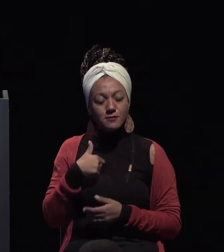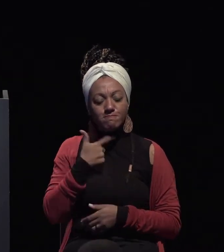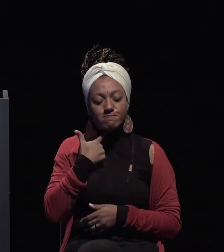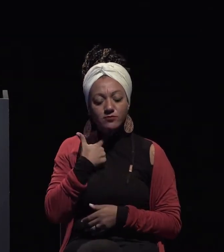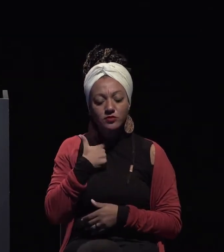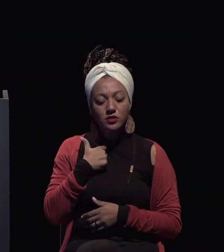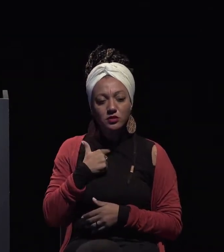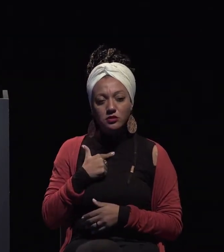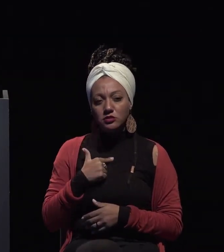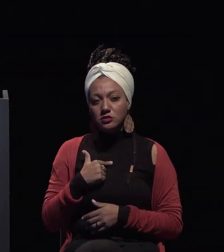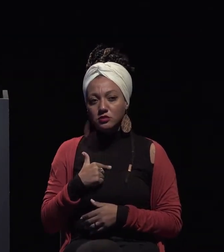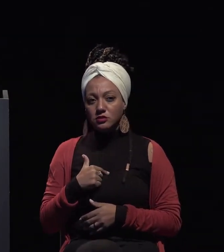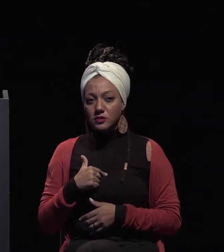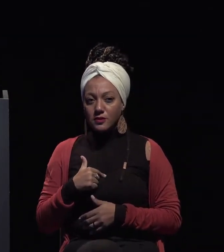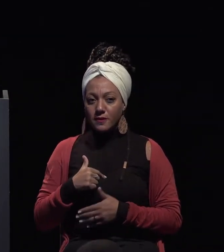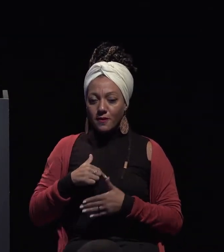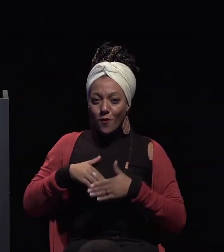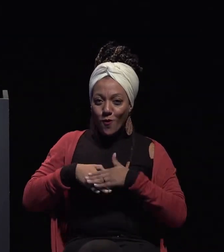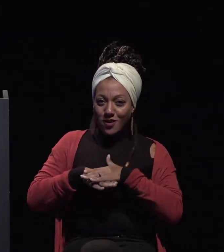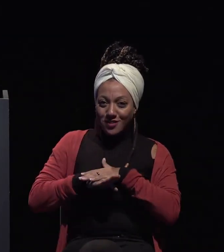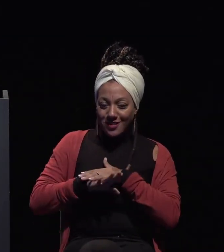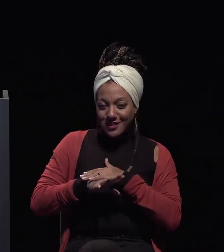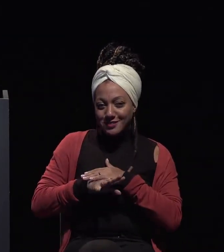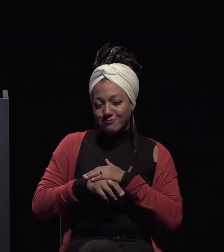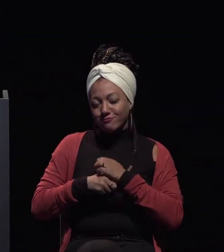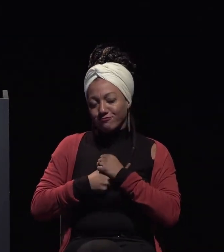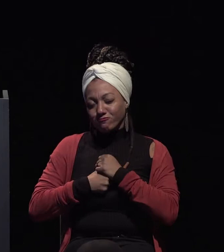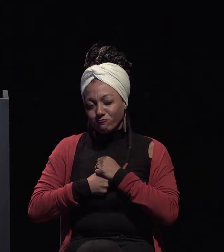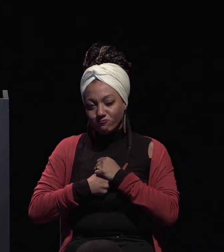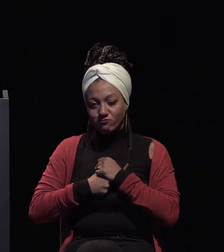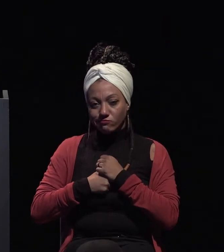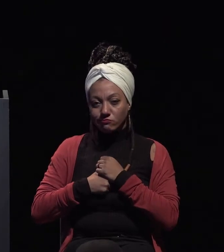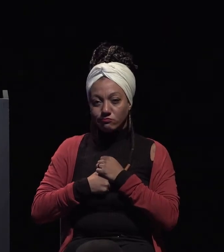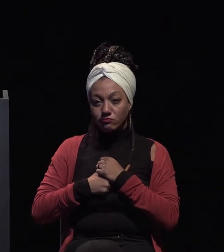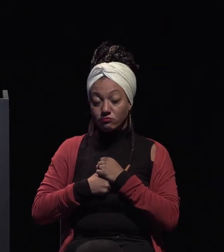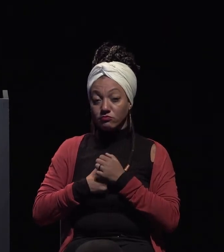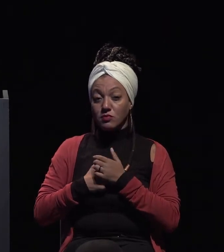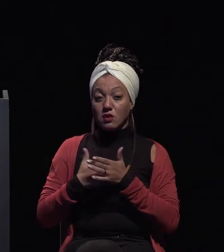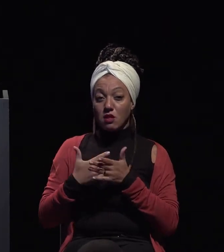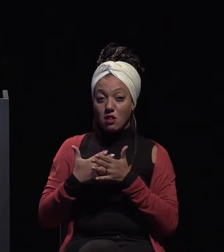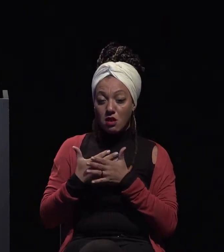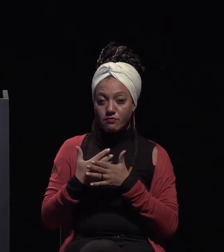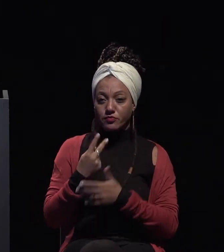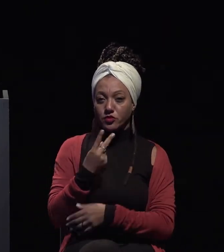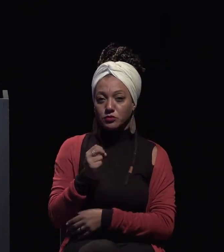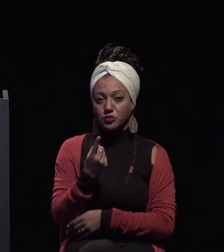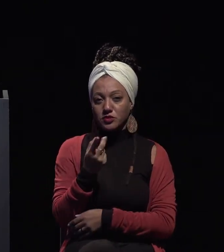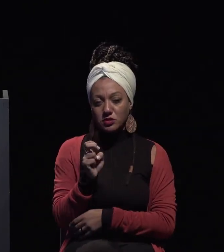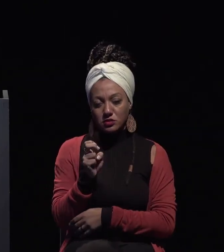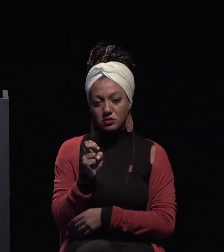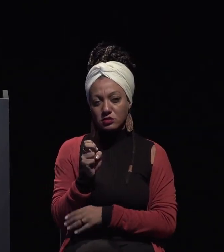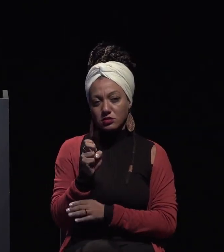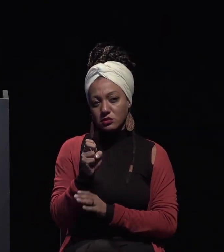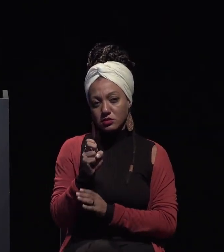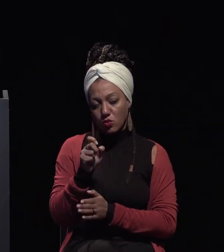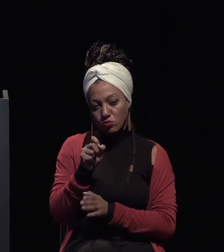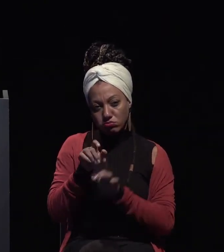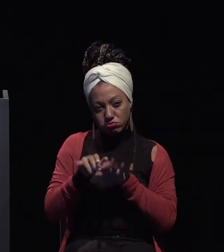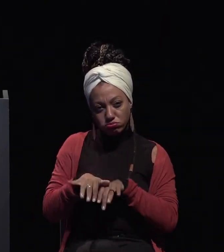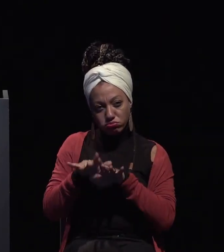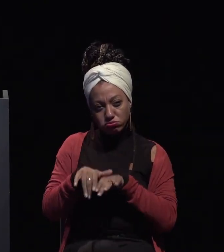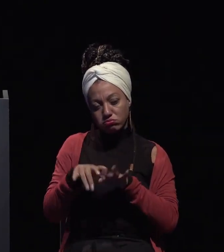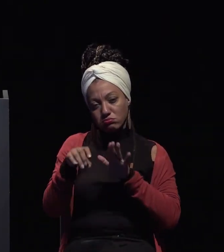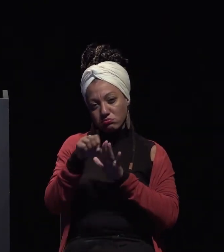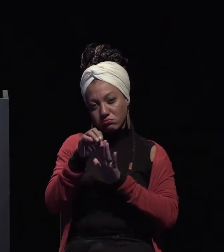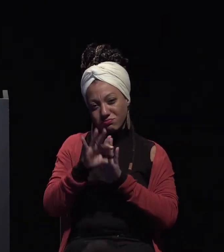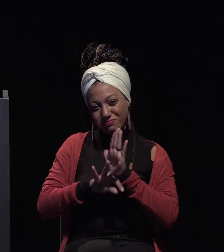ficou anos e anos dentro de mim, até que em 2015 eu escrevi um projeto para o VAI, e o projeto, a intenção